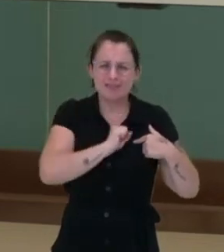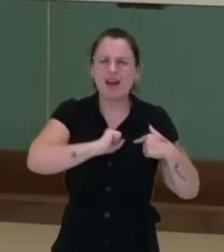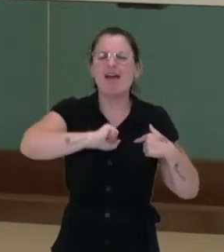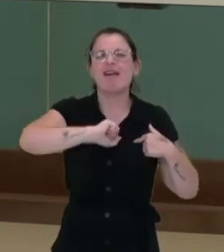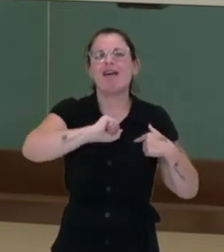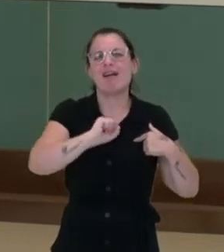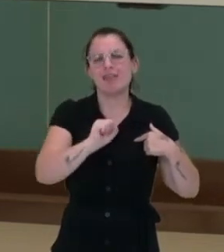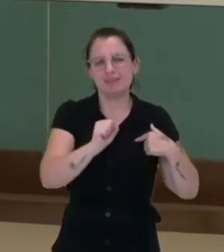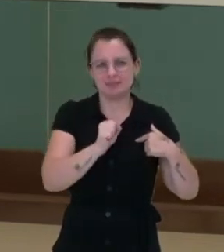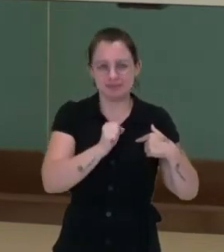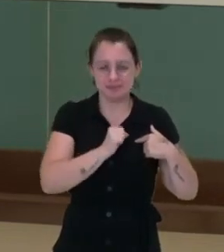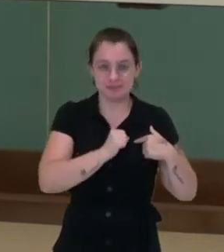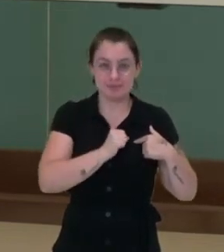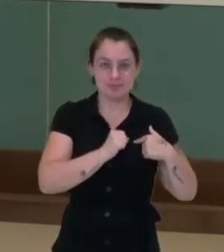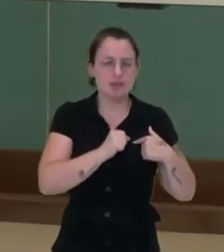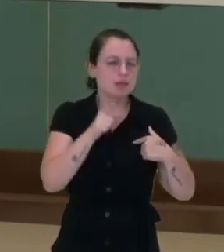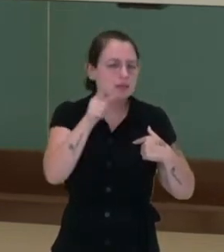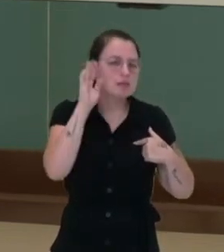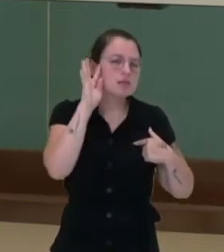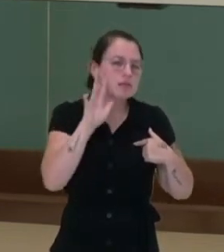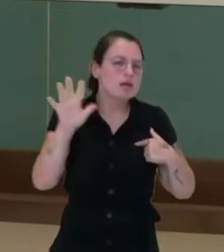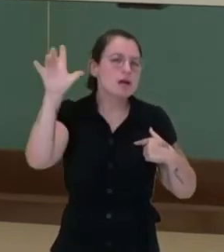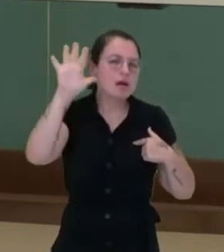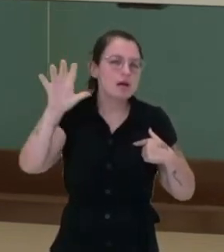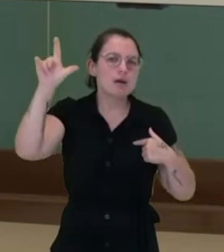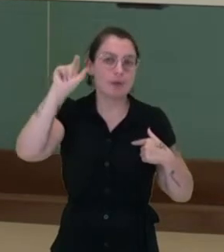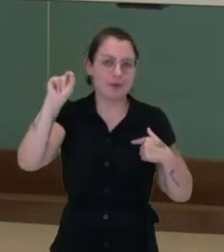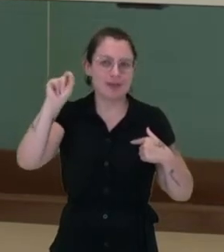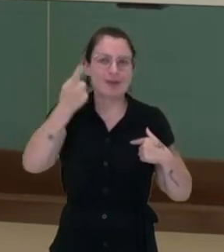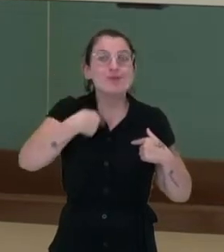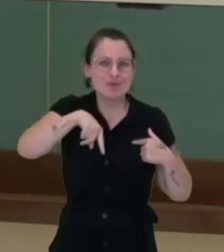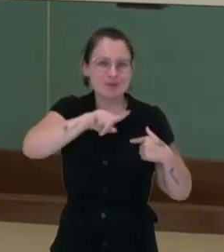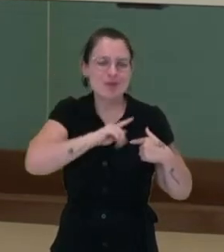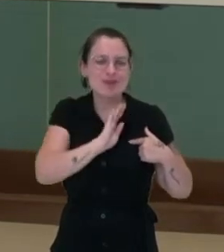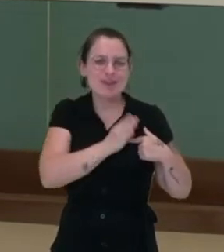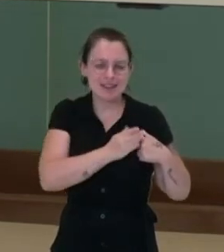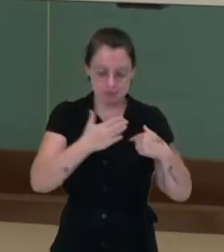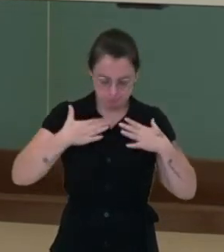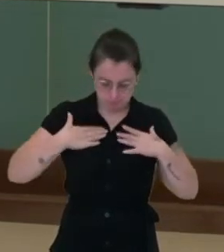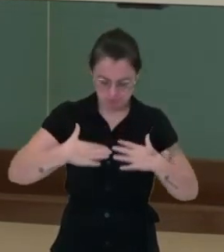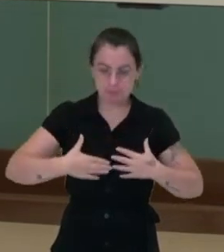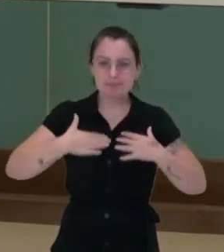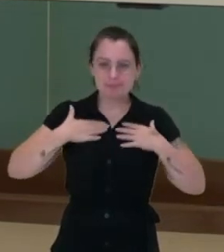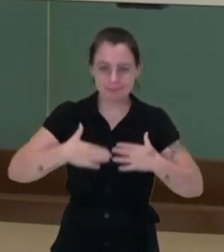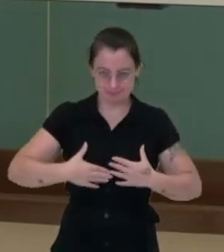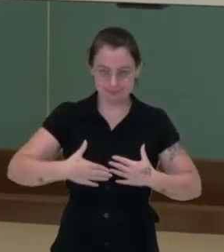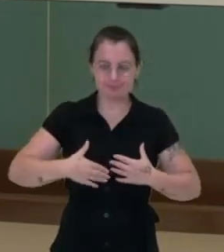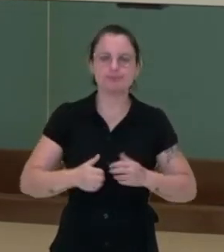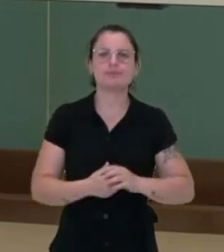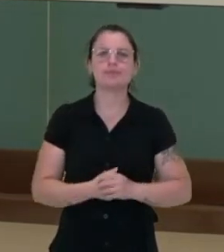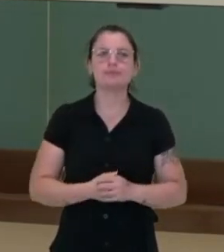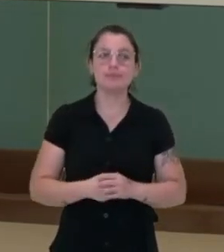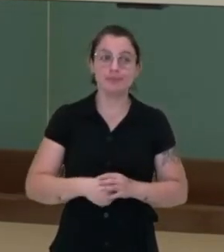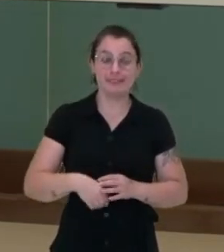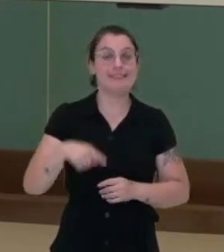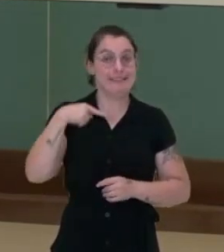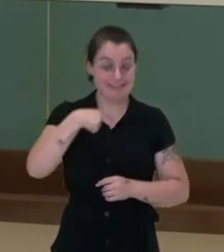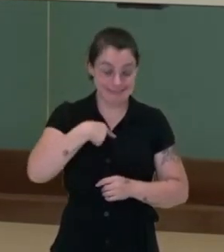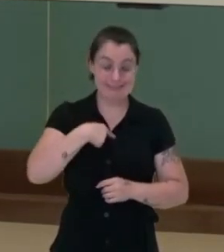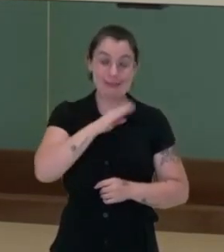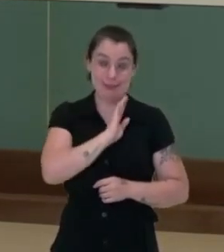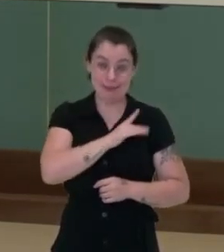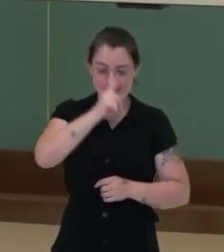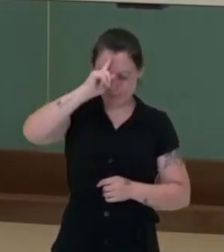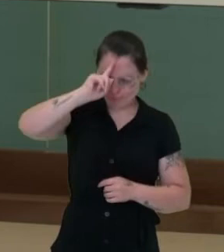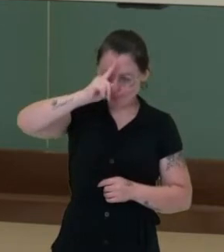da caixa torácica, no nosso tórax. Bom, ele vai bombear o sangue para o corpo todo, para as regiões